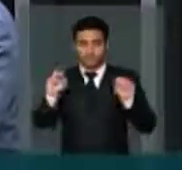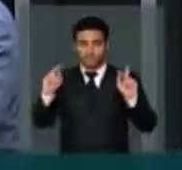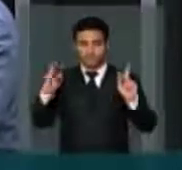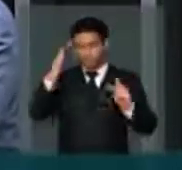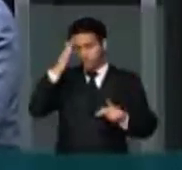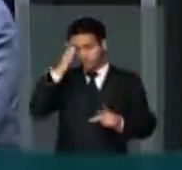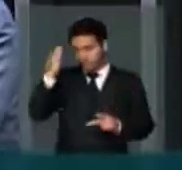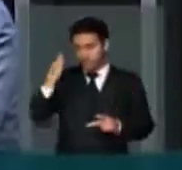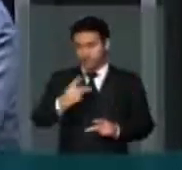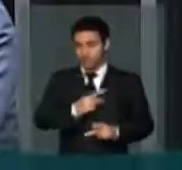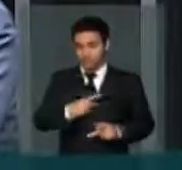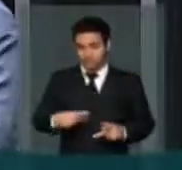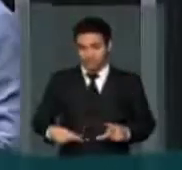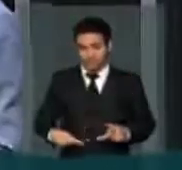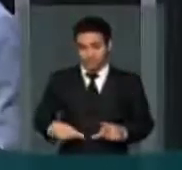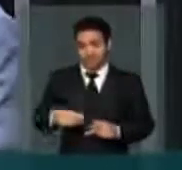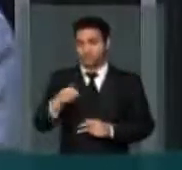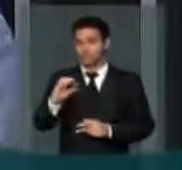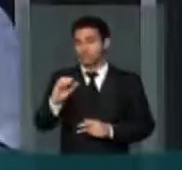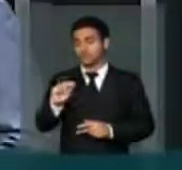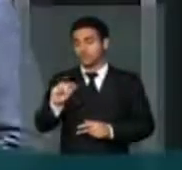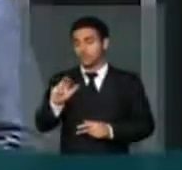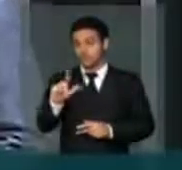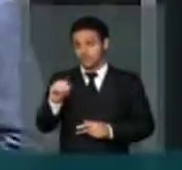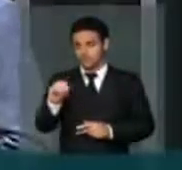meu presidente Carlos Manato,